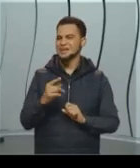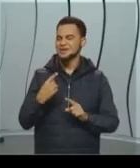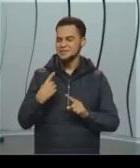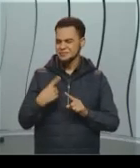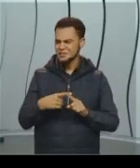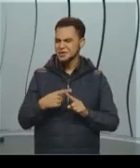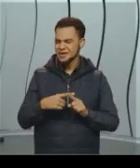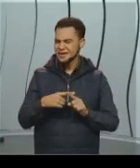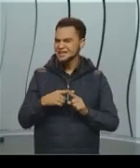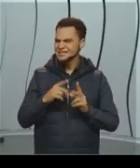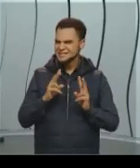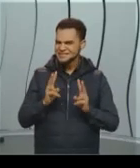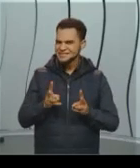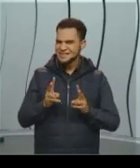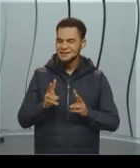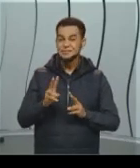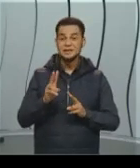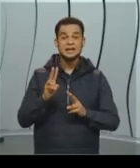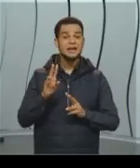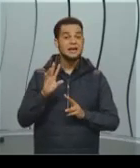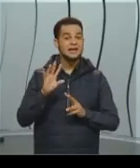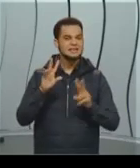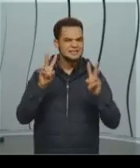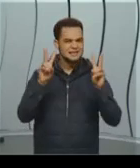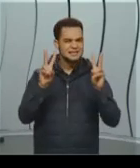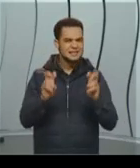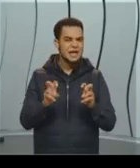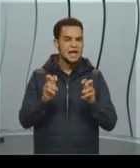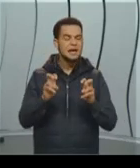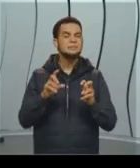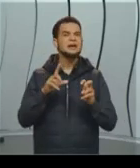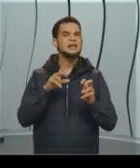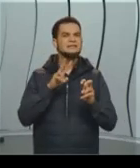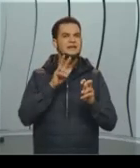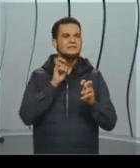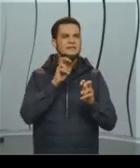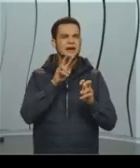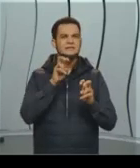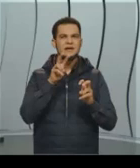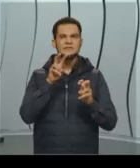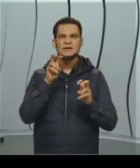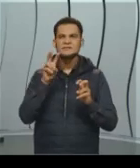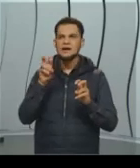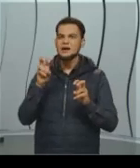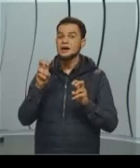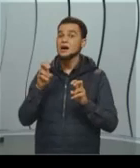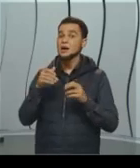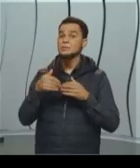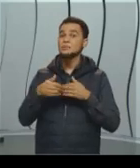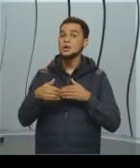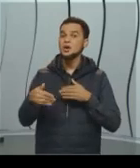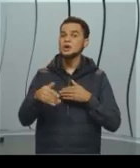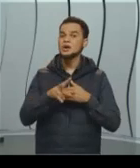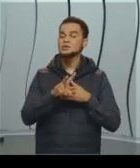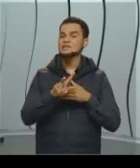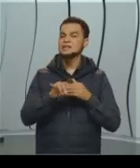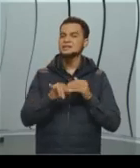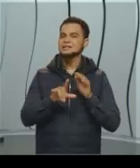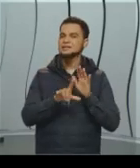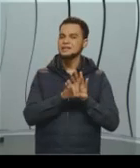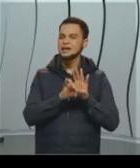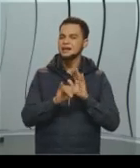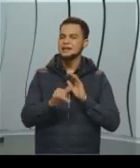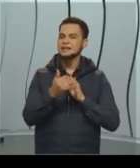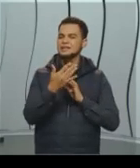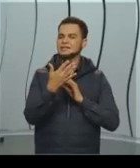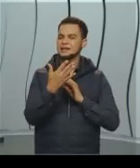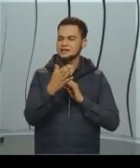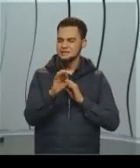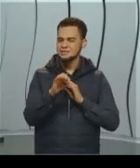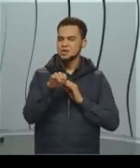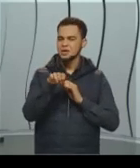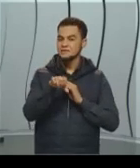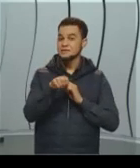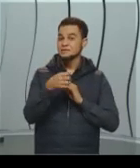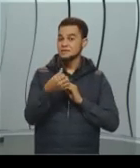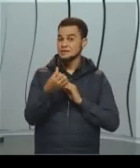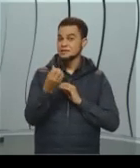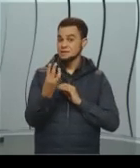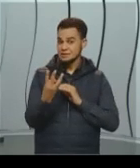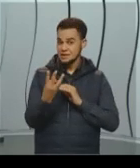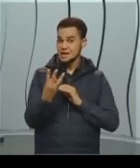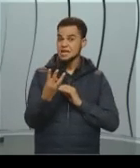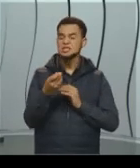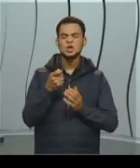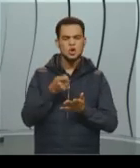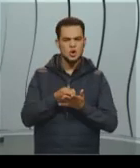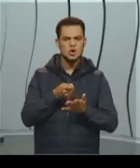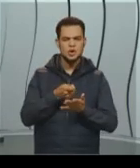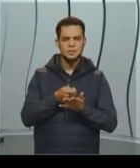nós vamos ver esse tema sendo incorporado desde que a gente teve a Lei 10.963, que vai estabelecer como obrigatório o estudo